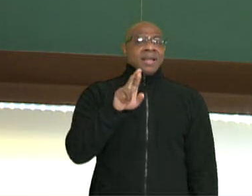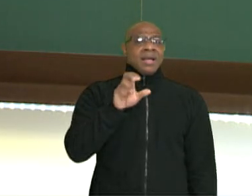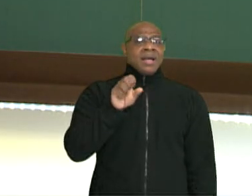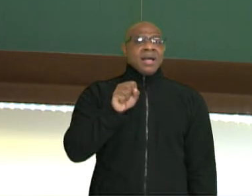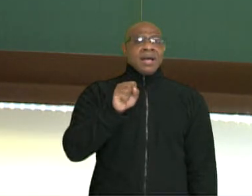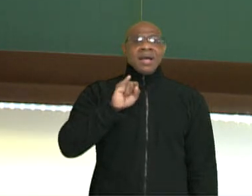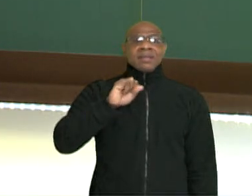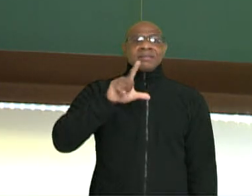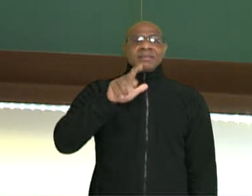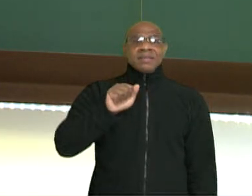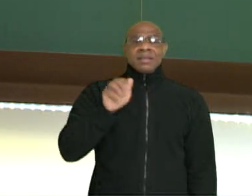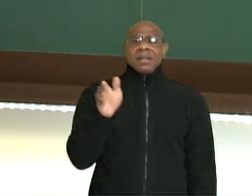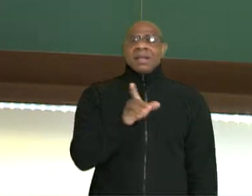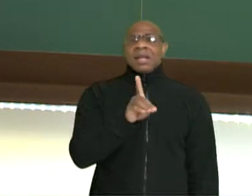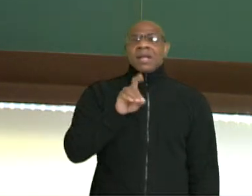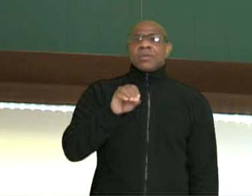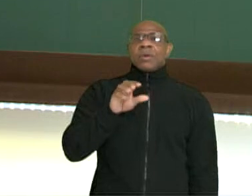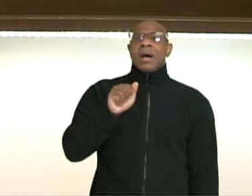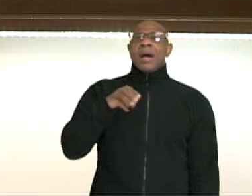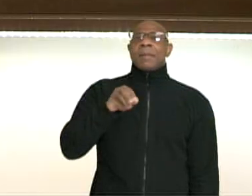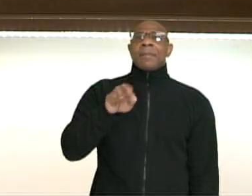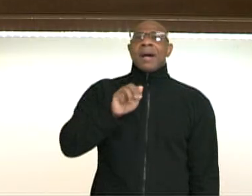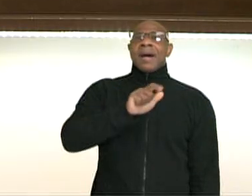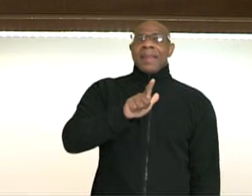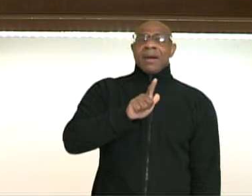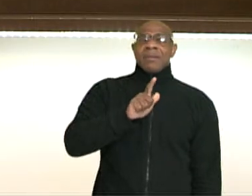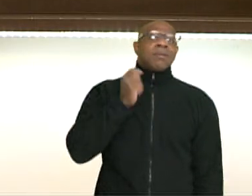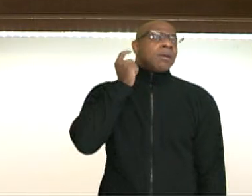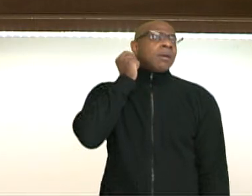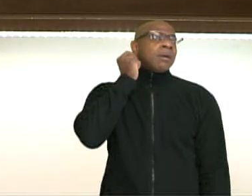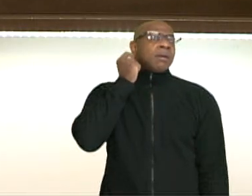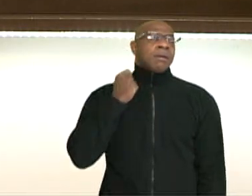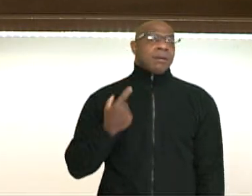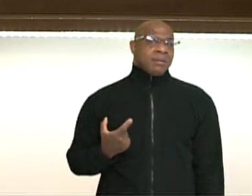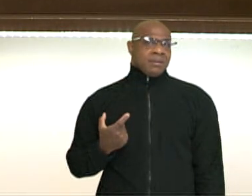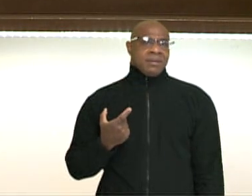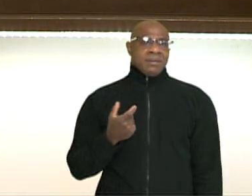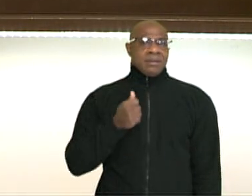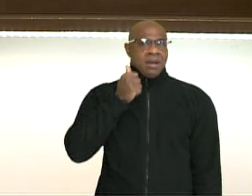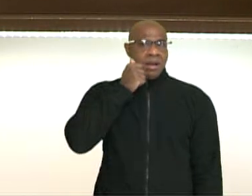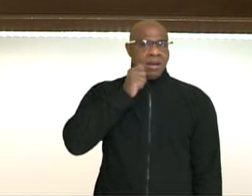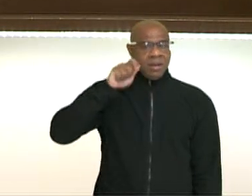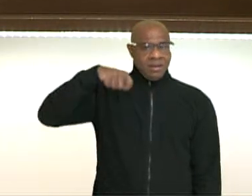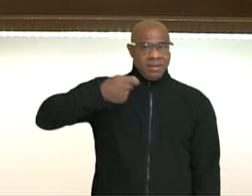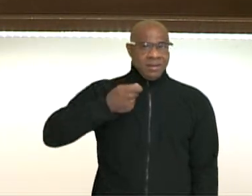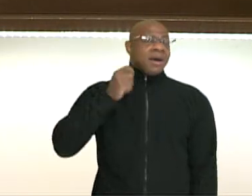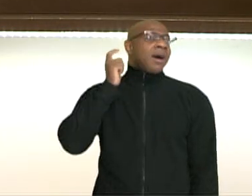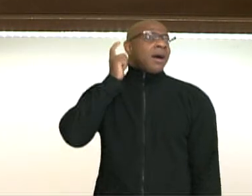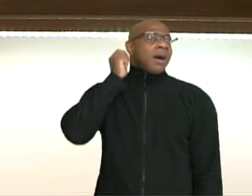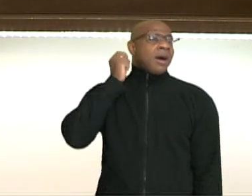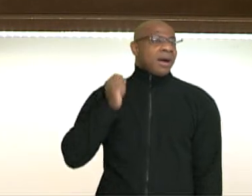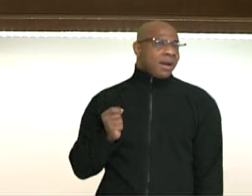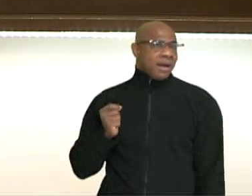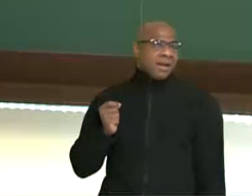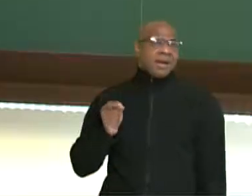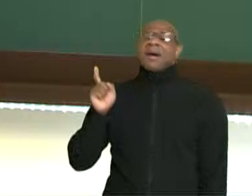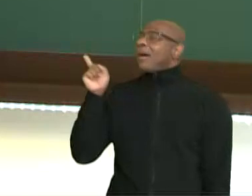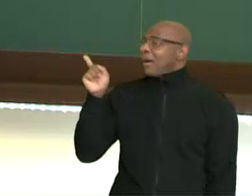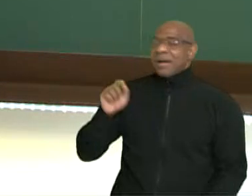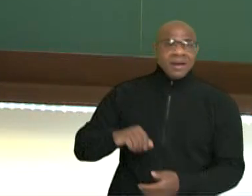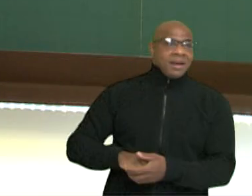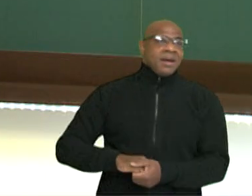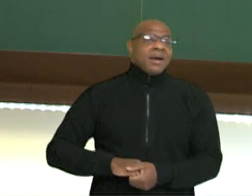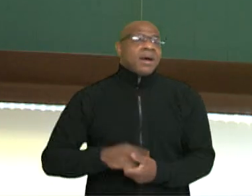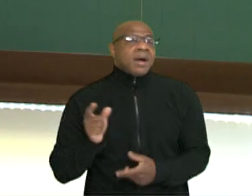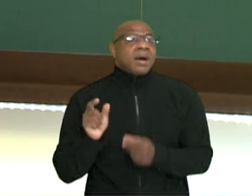para essa aula que a gente está falando, né, de arte indígena? Né? O que tem a ver? Qual é a relação? Então, o Abaporu,